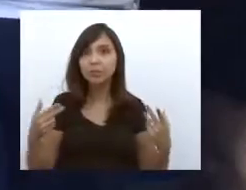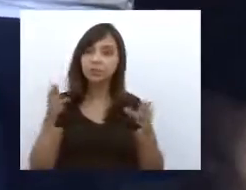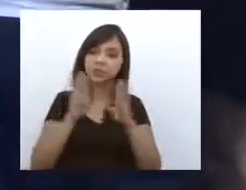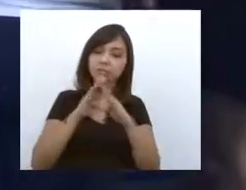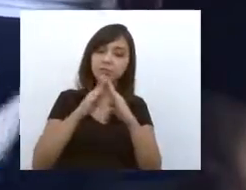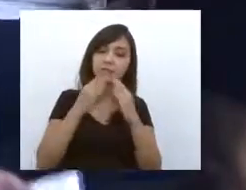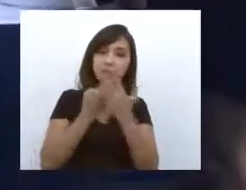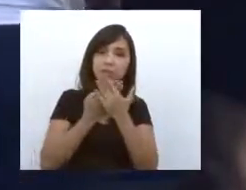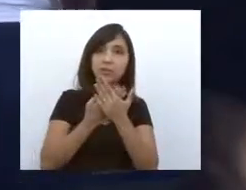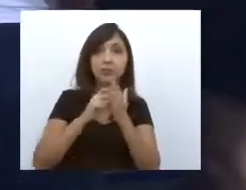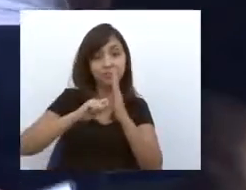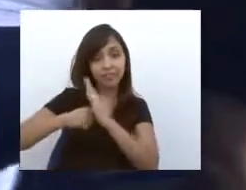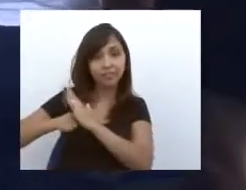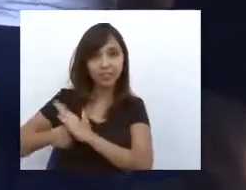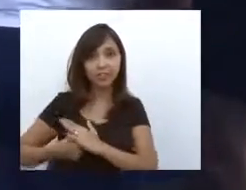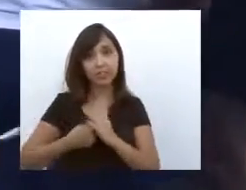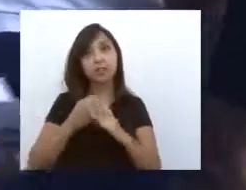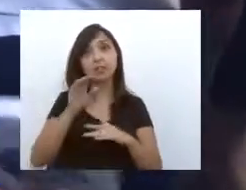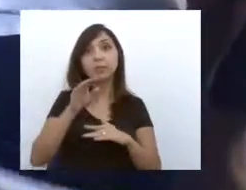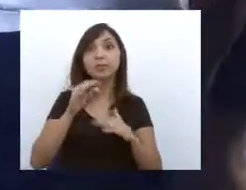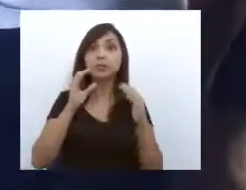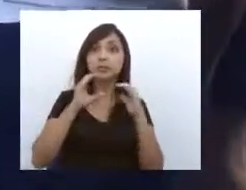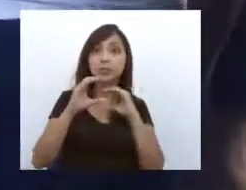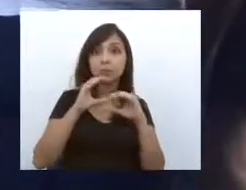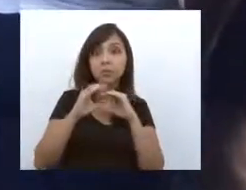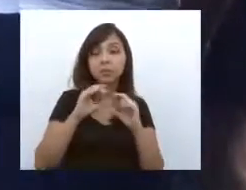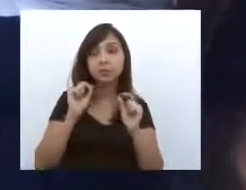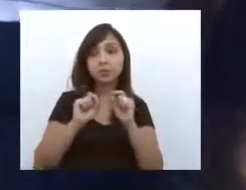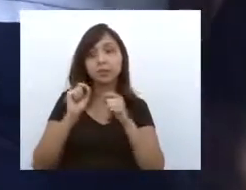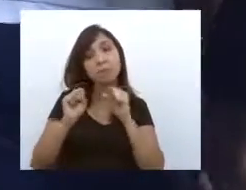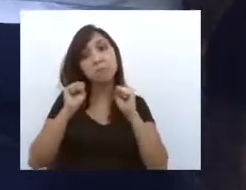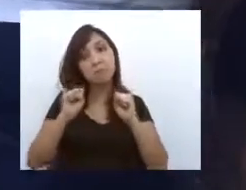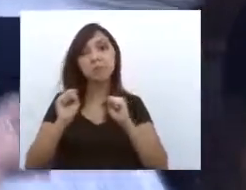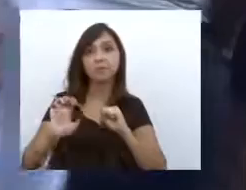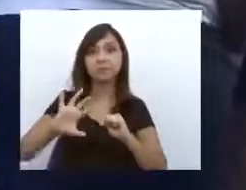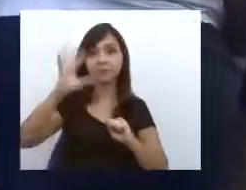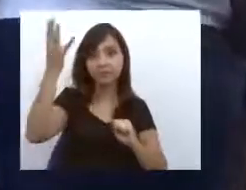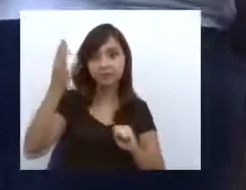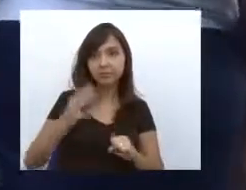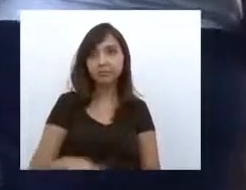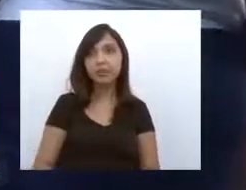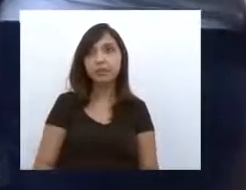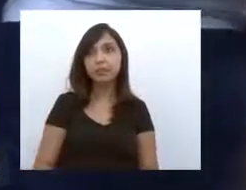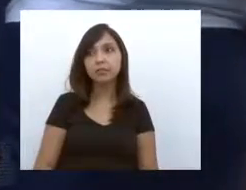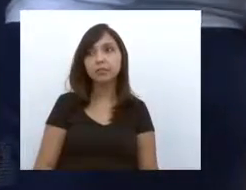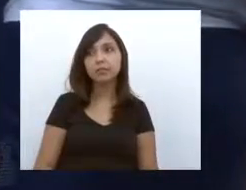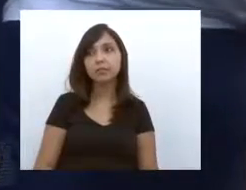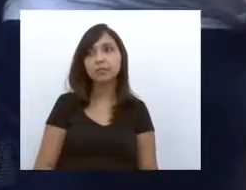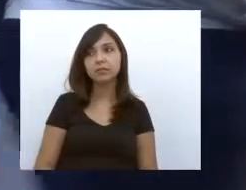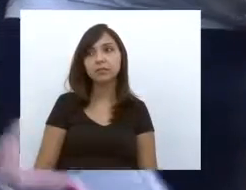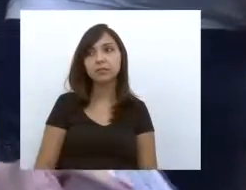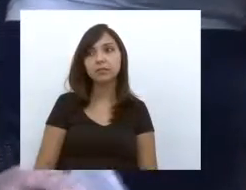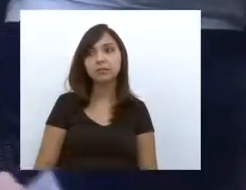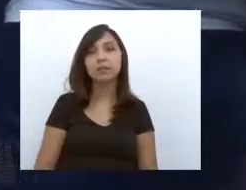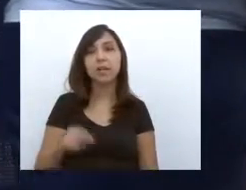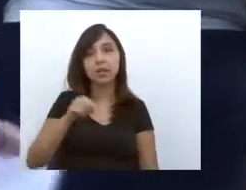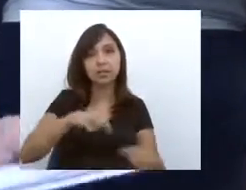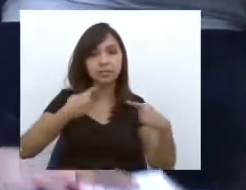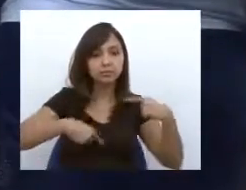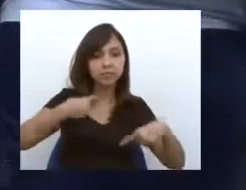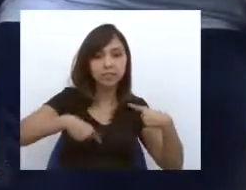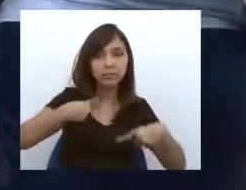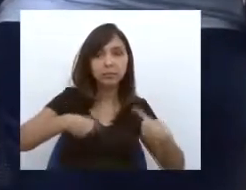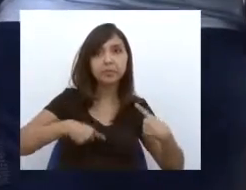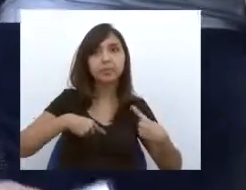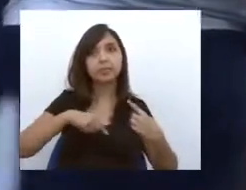mas receberam comunicados de que isso poderá acontecer. E esse foi o assunto que foi debatido